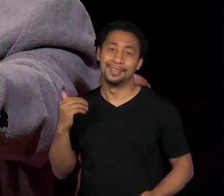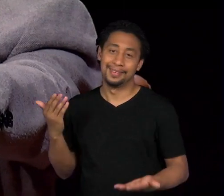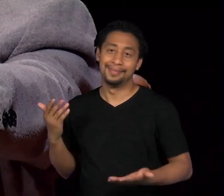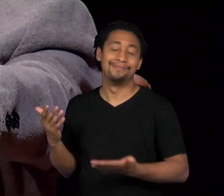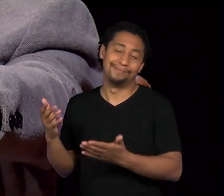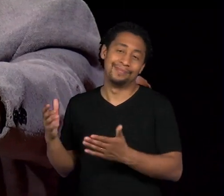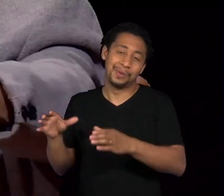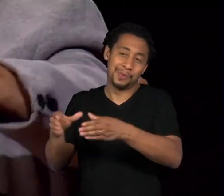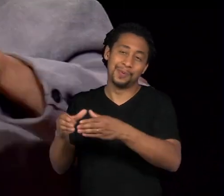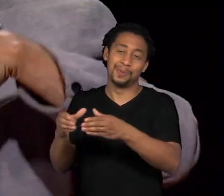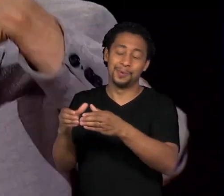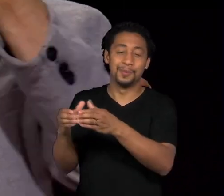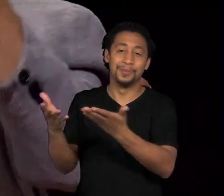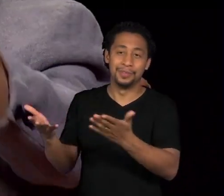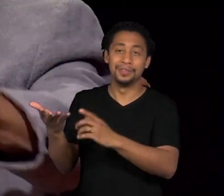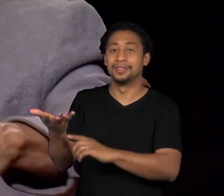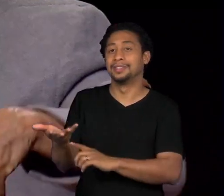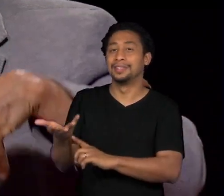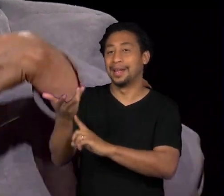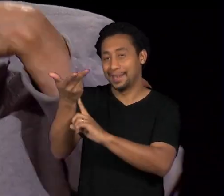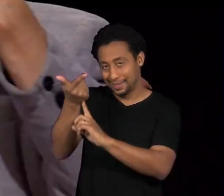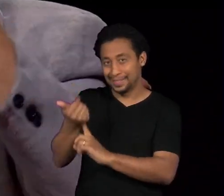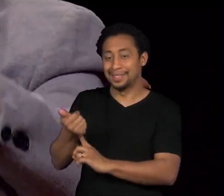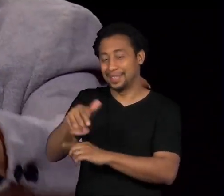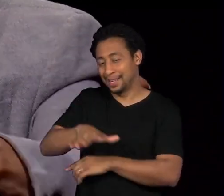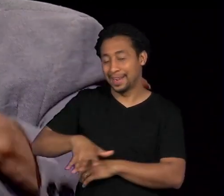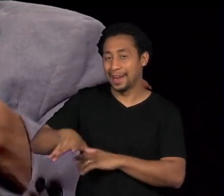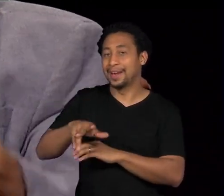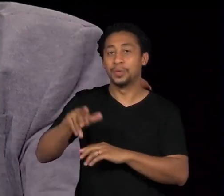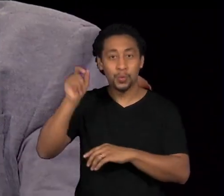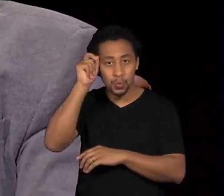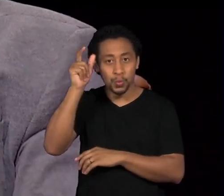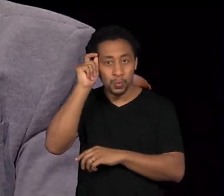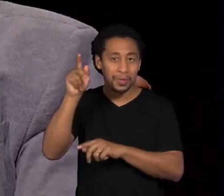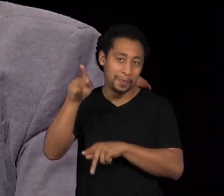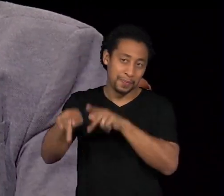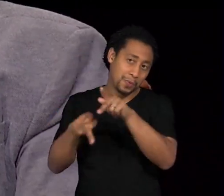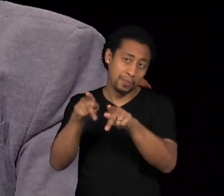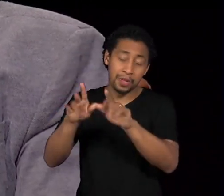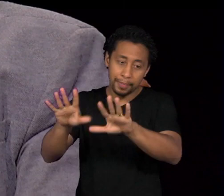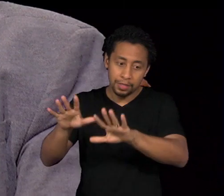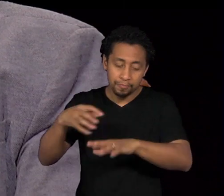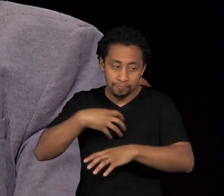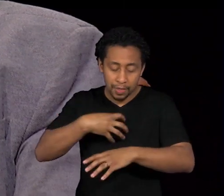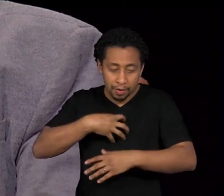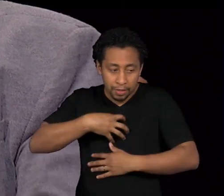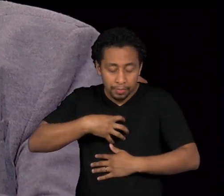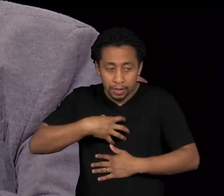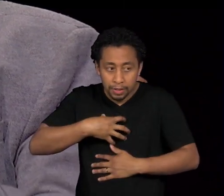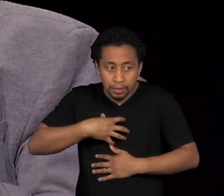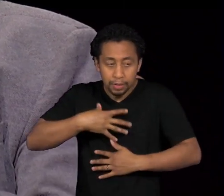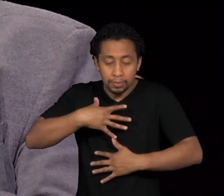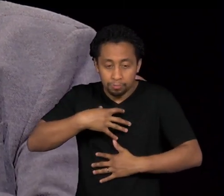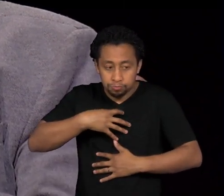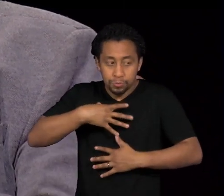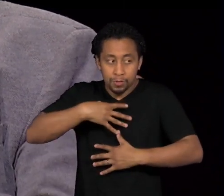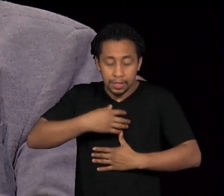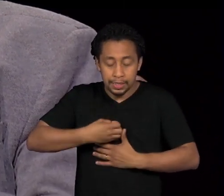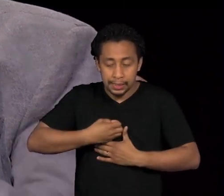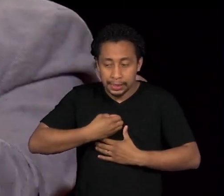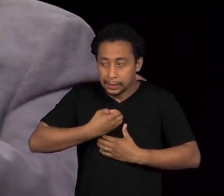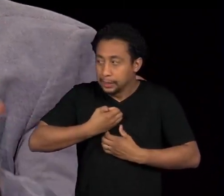artistas populares mas foi uma coisa que foi cada vez mais sendo despertada dentro de mim não é como é que eu trazia